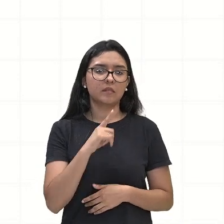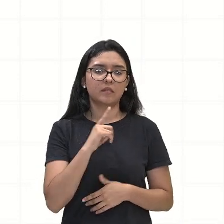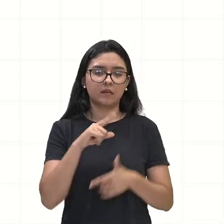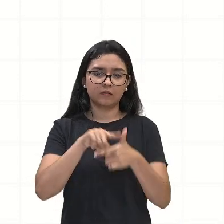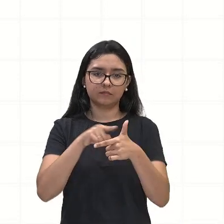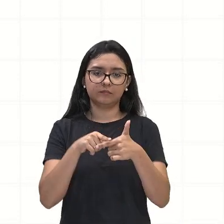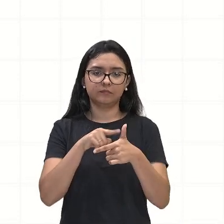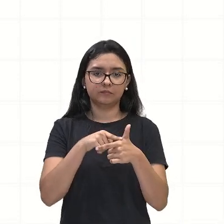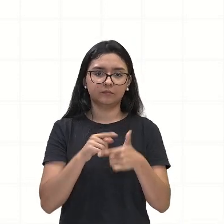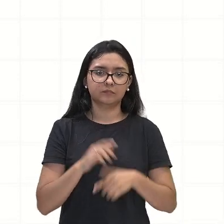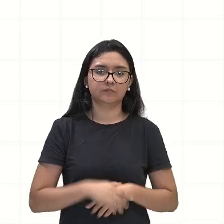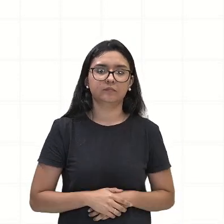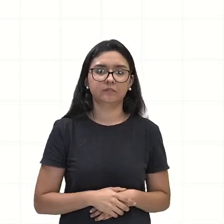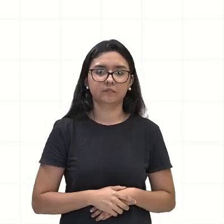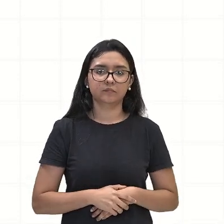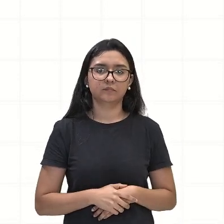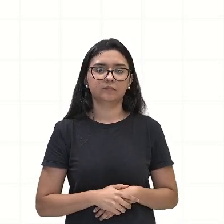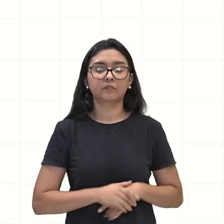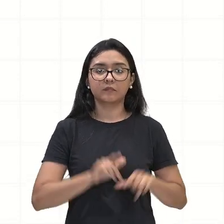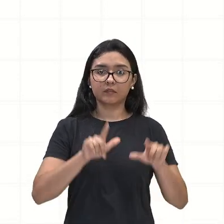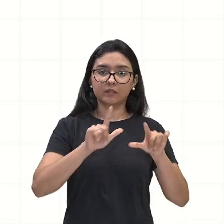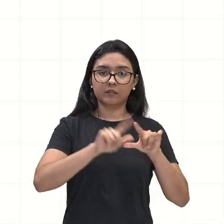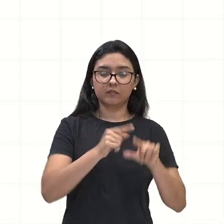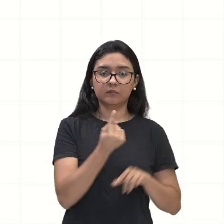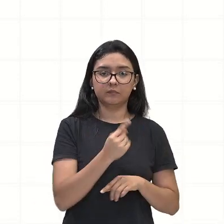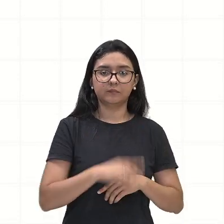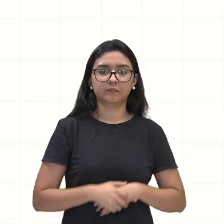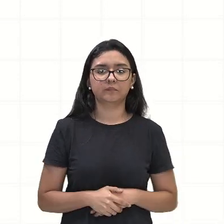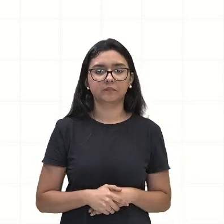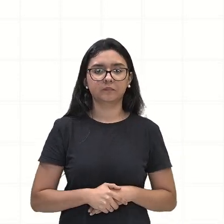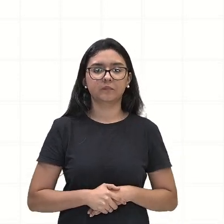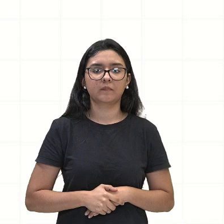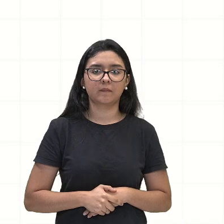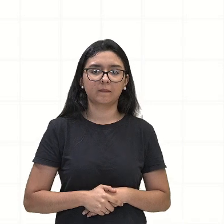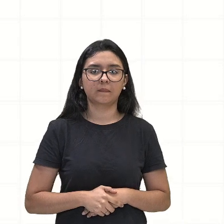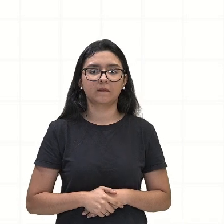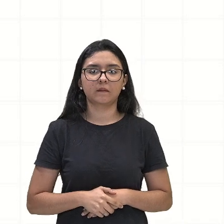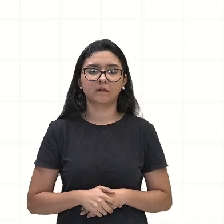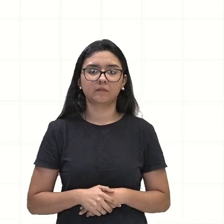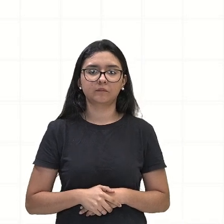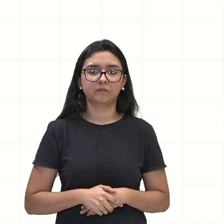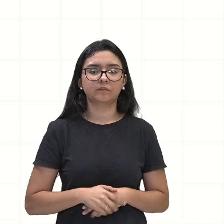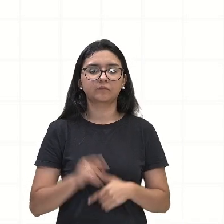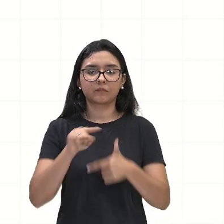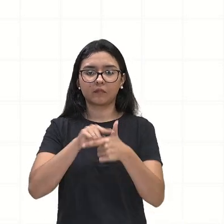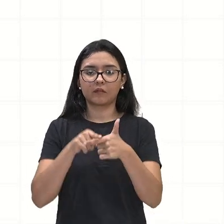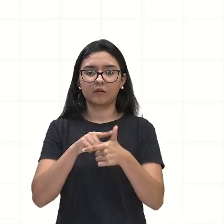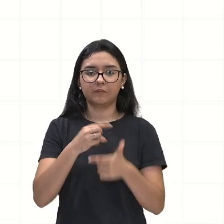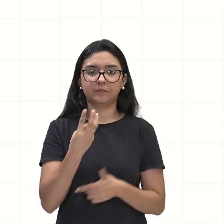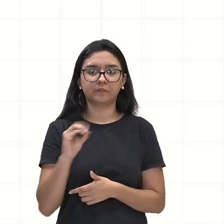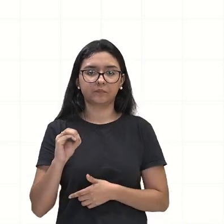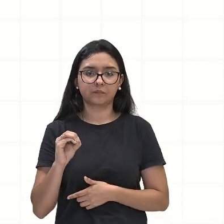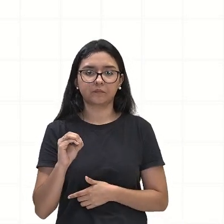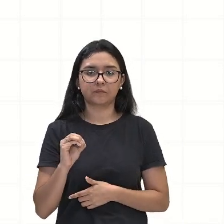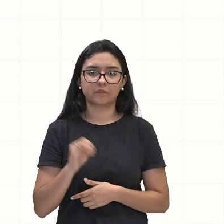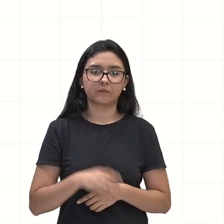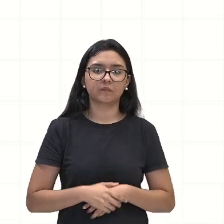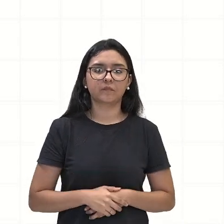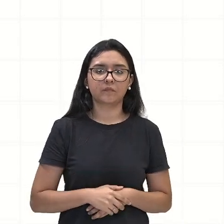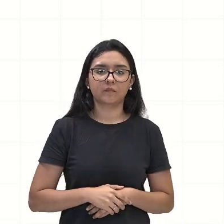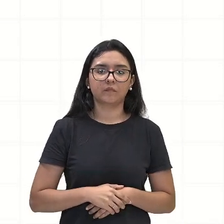triângulo 1, tá? E aqui eu vou dizer que vai medir 30 graus, e aqui vai